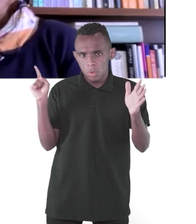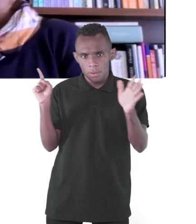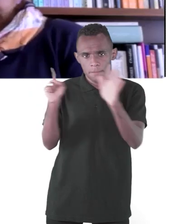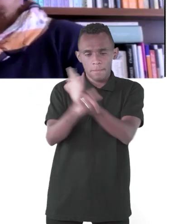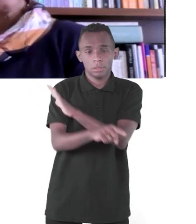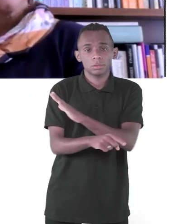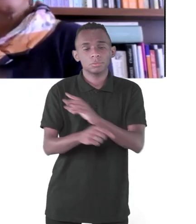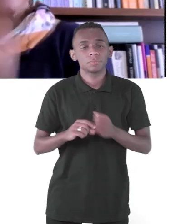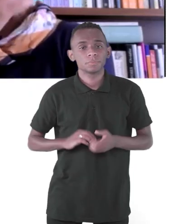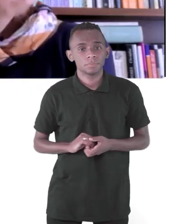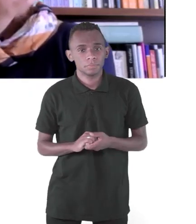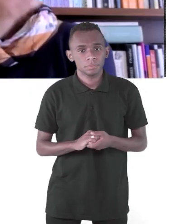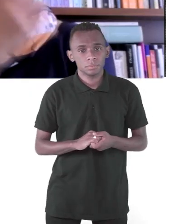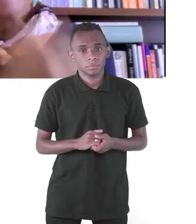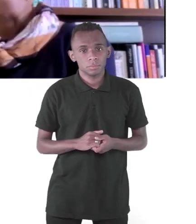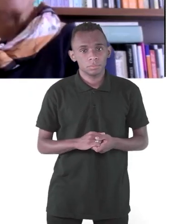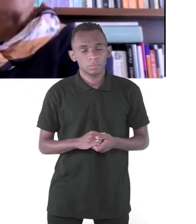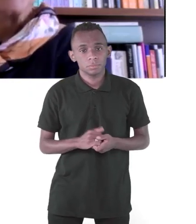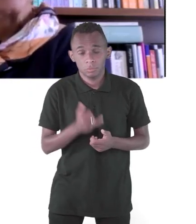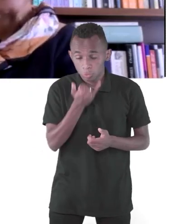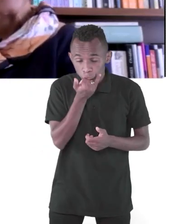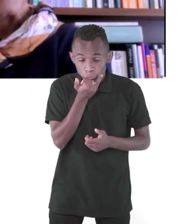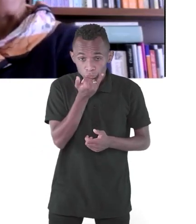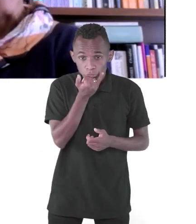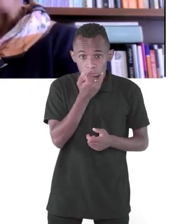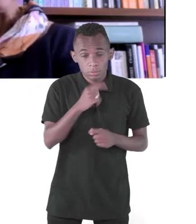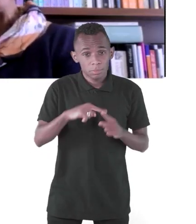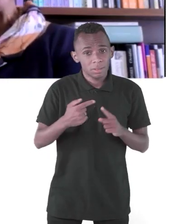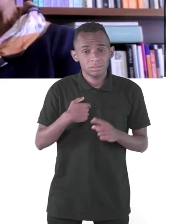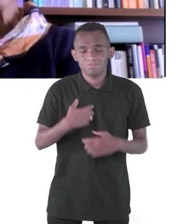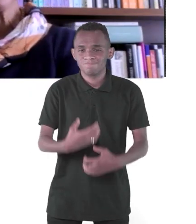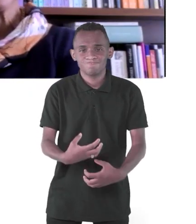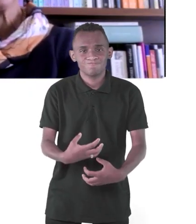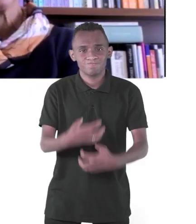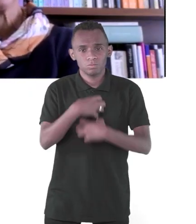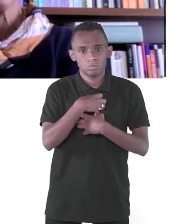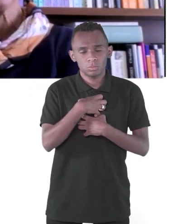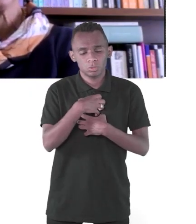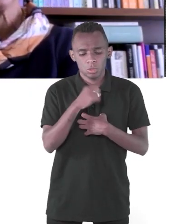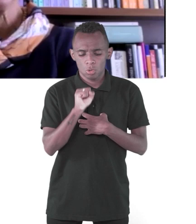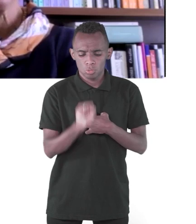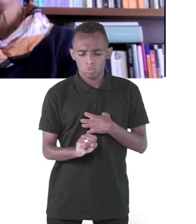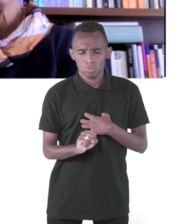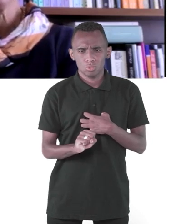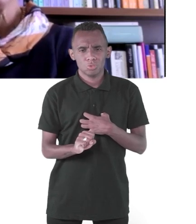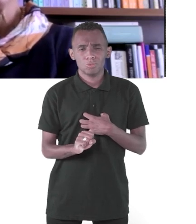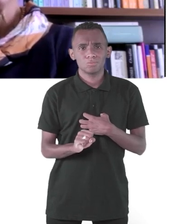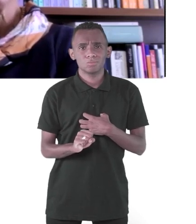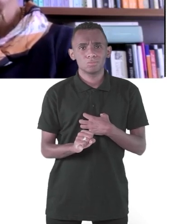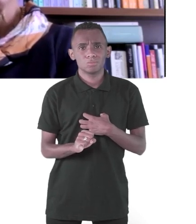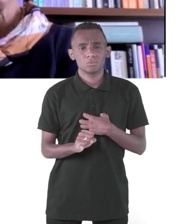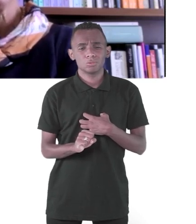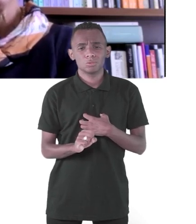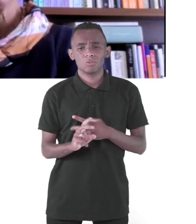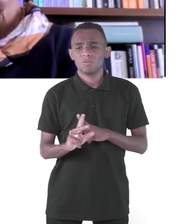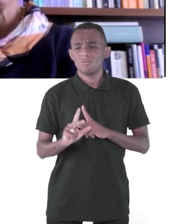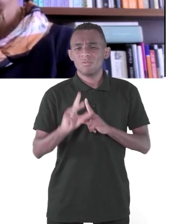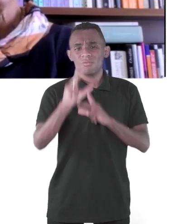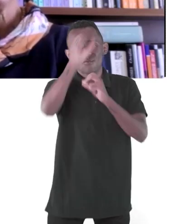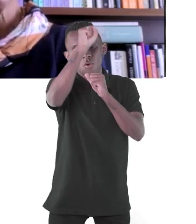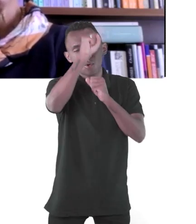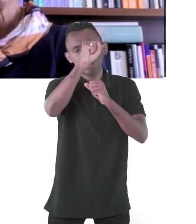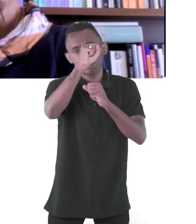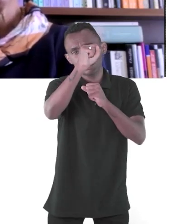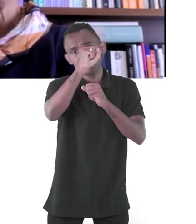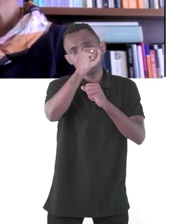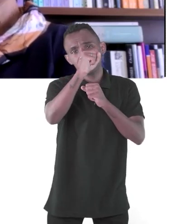pergunta. Desculpa, eu vou tomar porrada aqui, mas eu não sinto a música do Sul tão potente